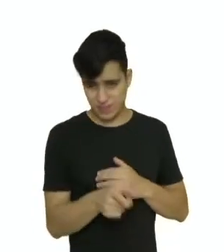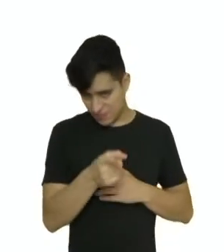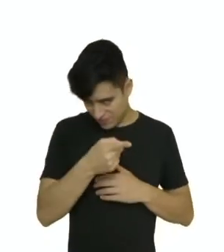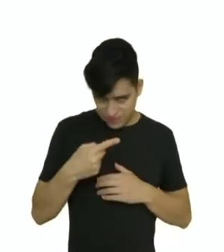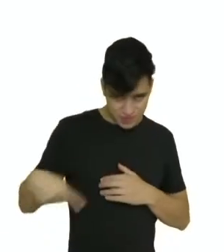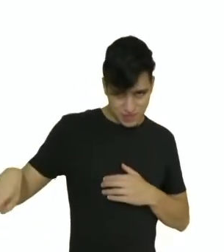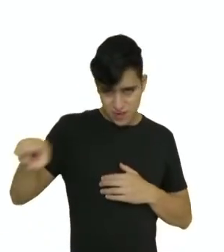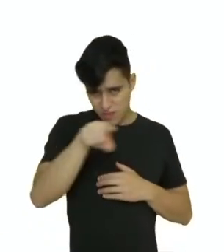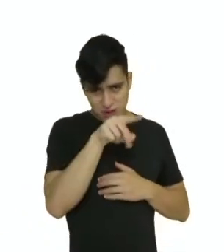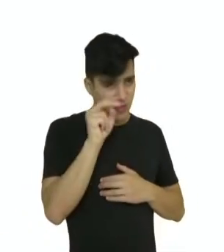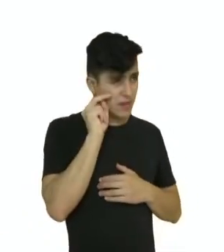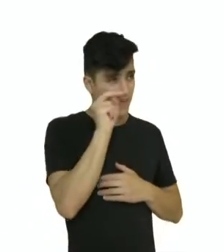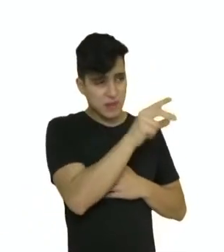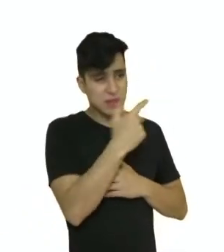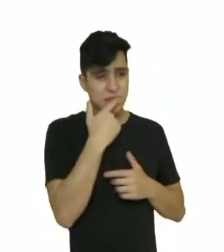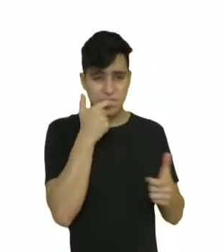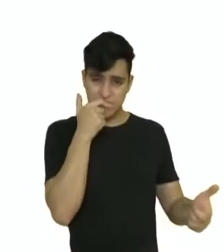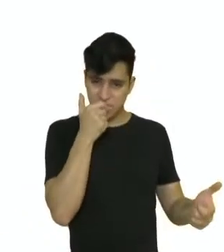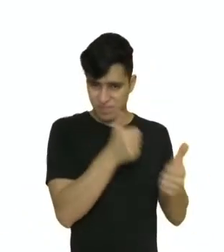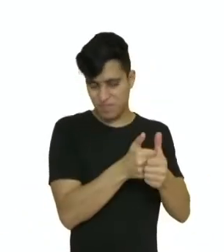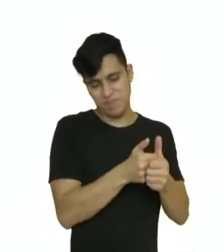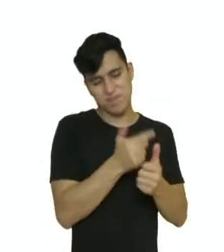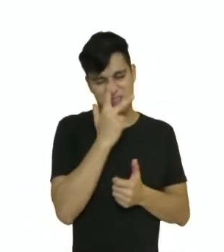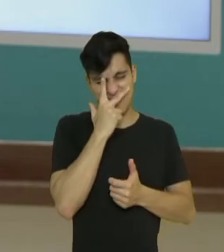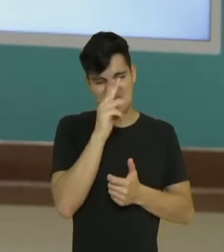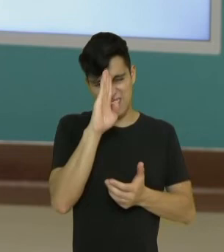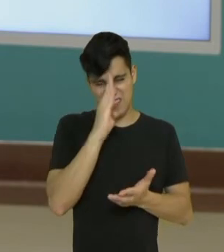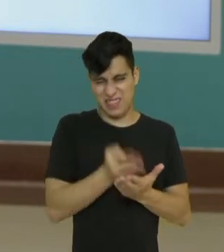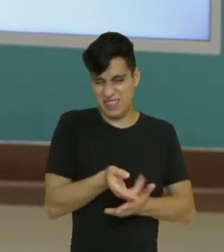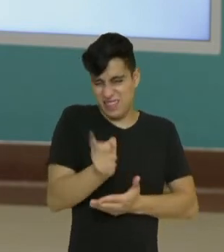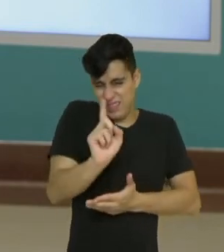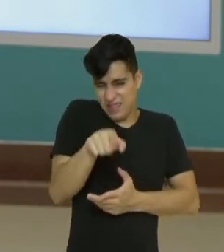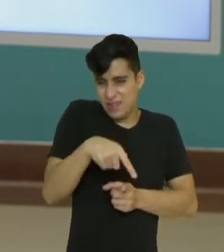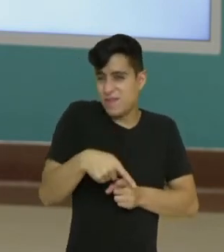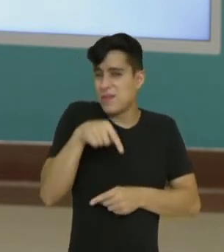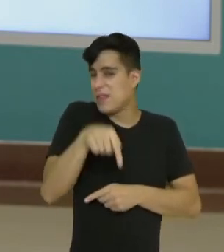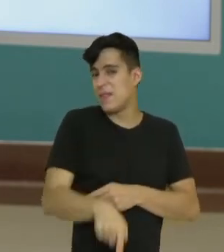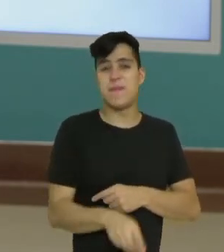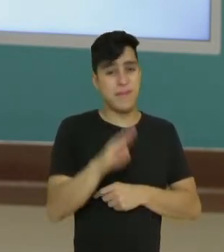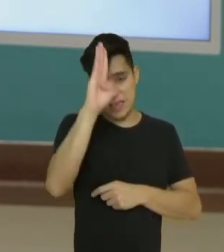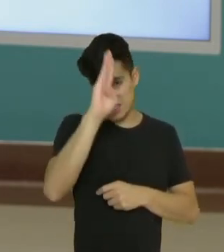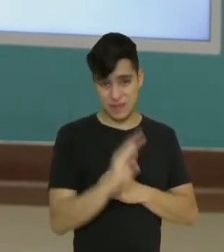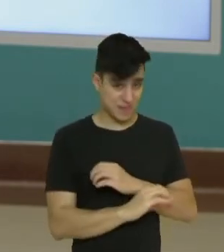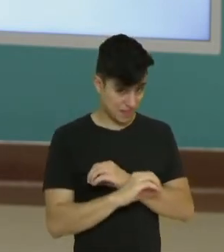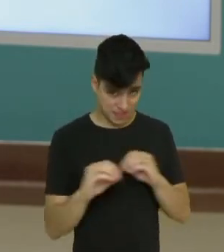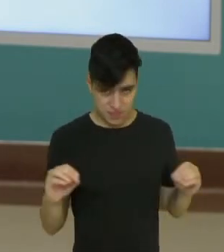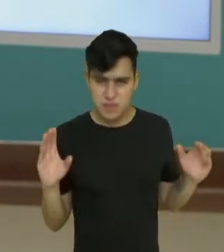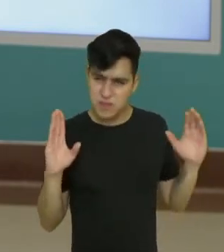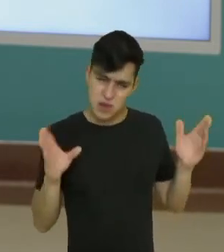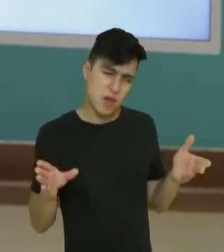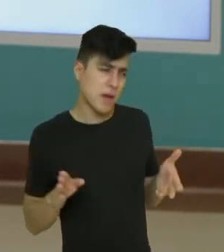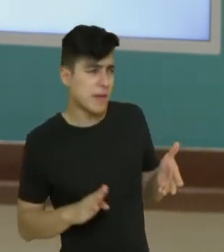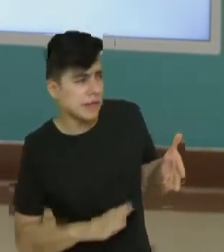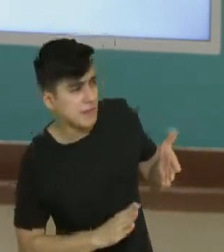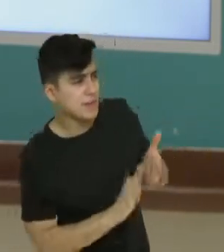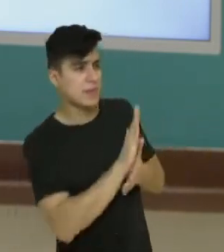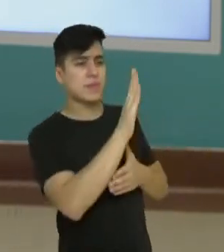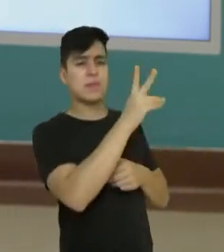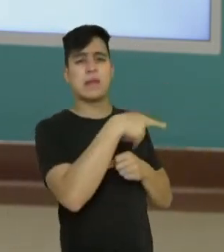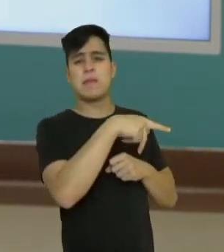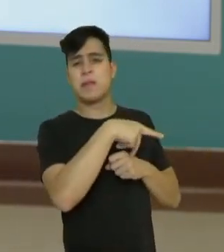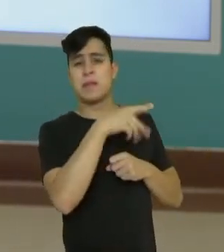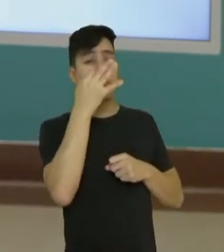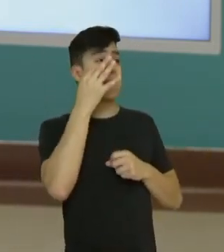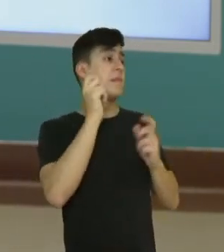viu um vulcão de perto? Provavelmente não, porque no nosso país não temos. Porém, se você viajou ou foi a algum lugar, já pode